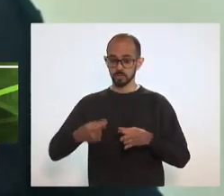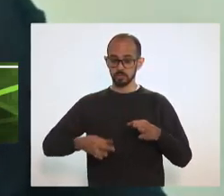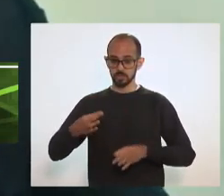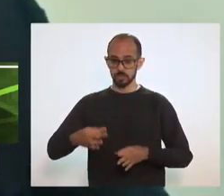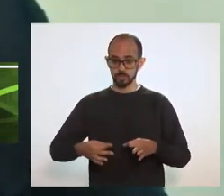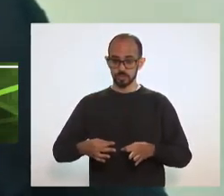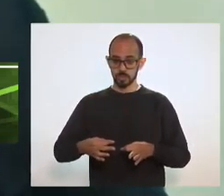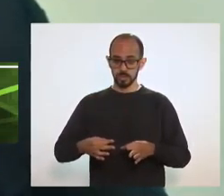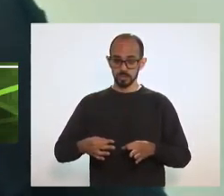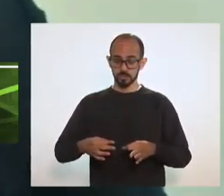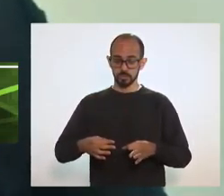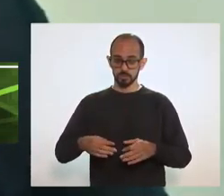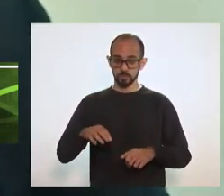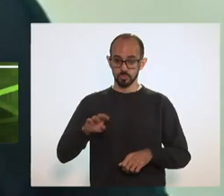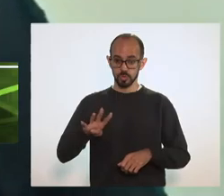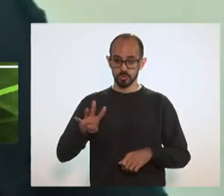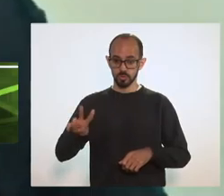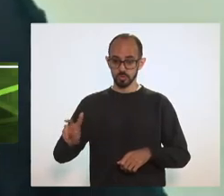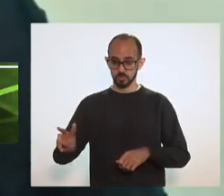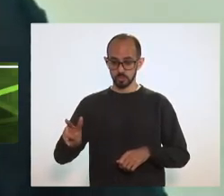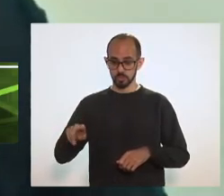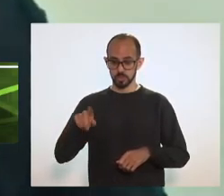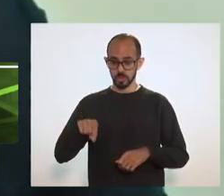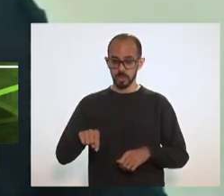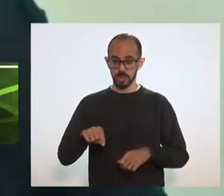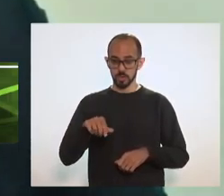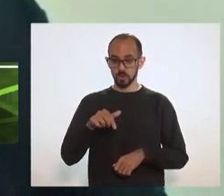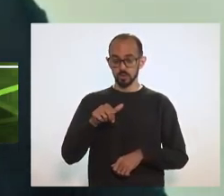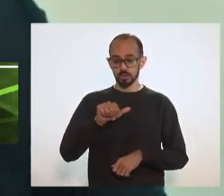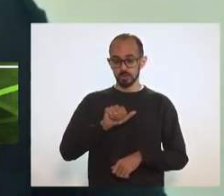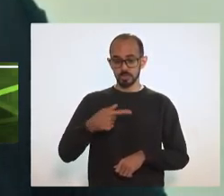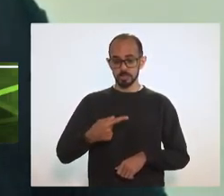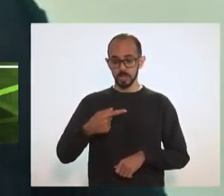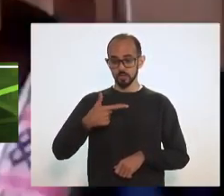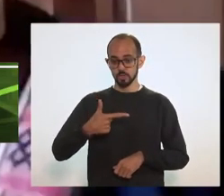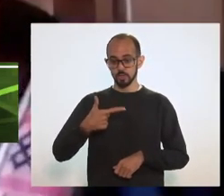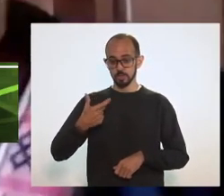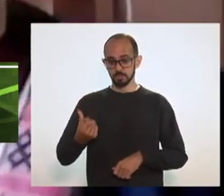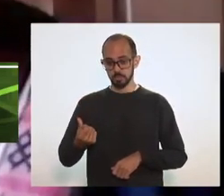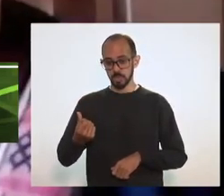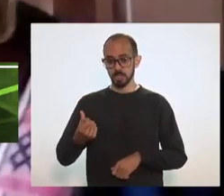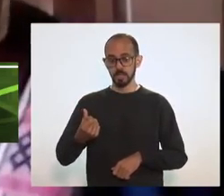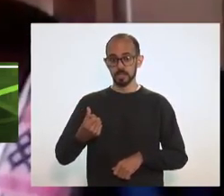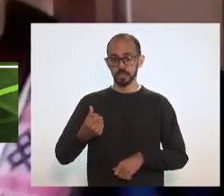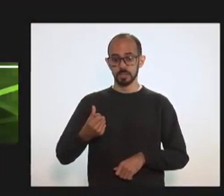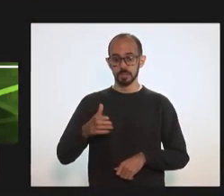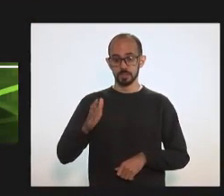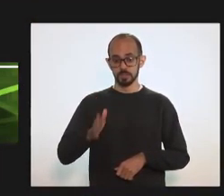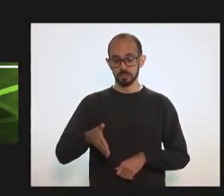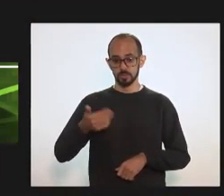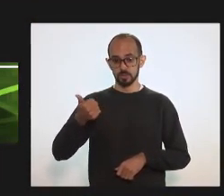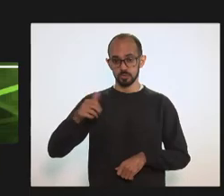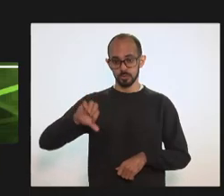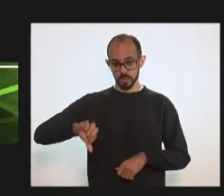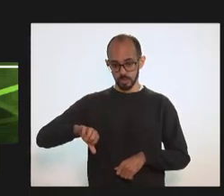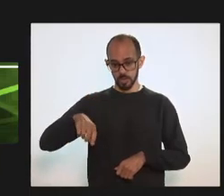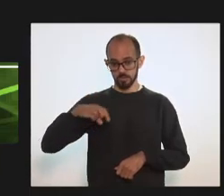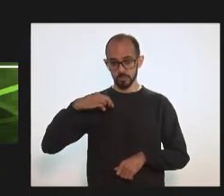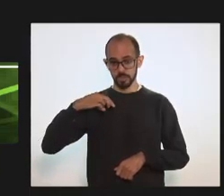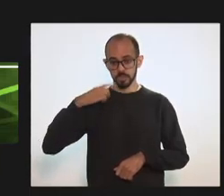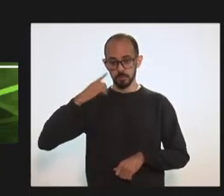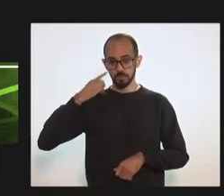42. Vou pedir vista, presidente, desse projeto. Só fazer a leitura. É o quinto, constitucionalidade com emendas, legalidade